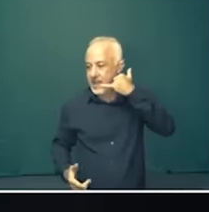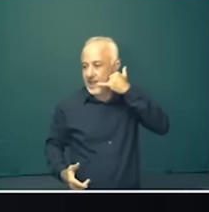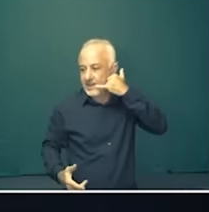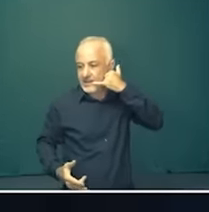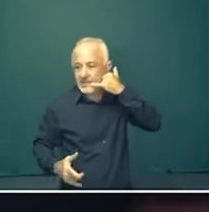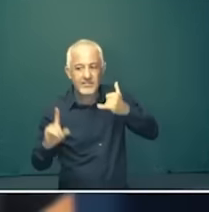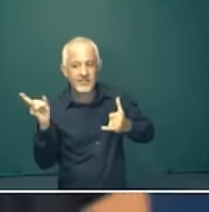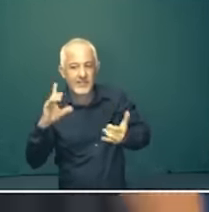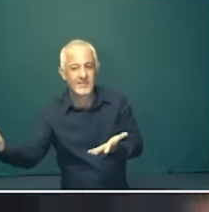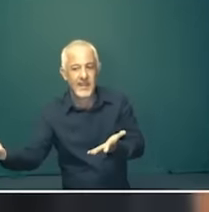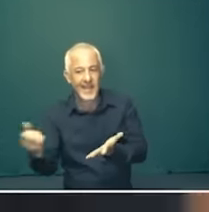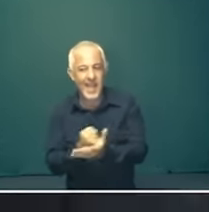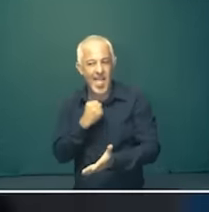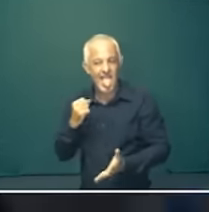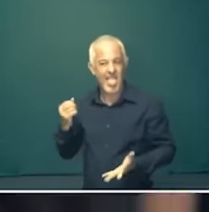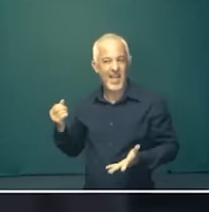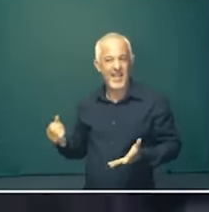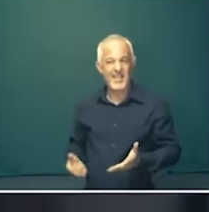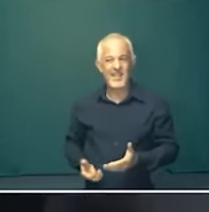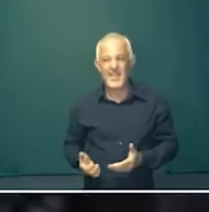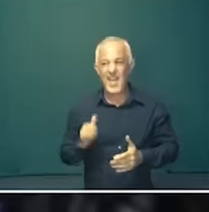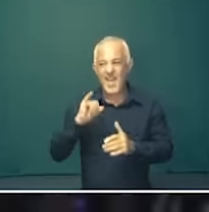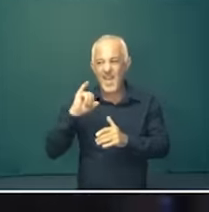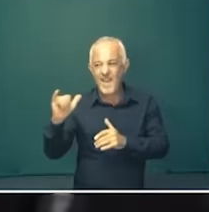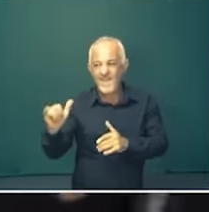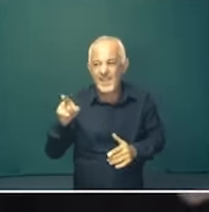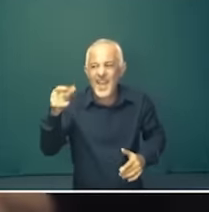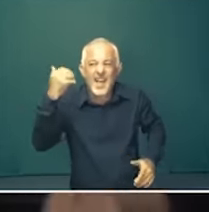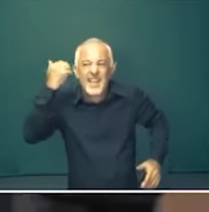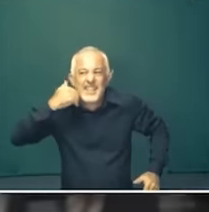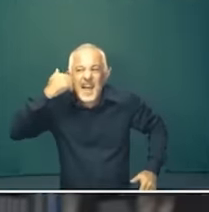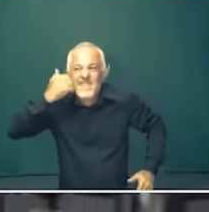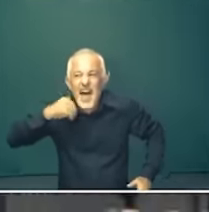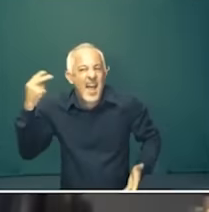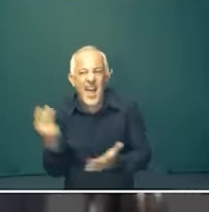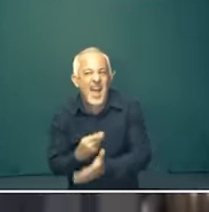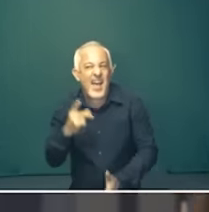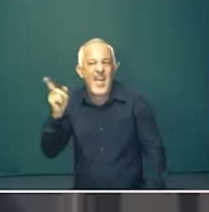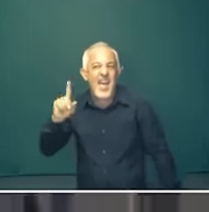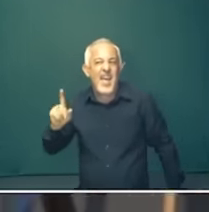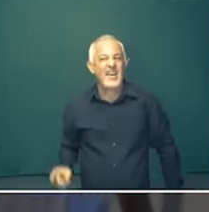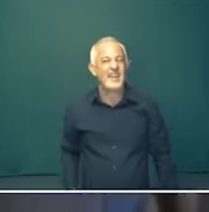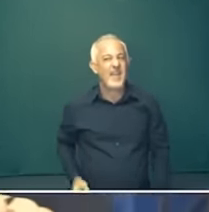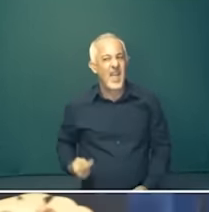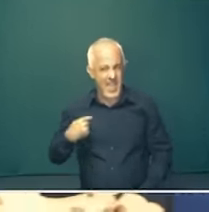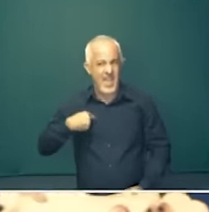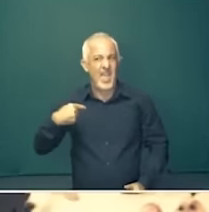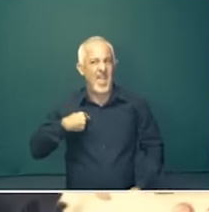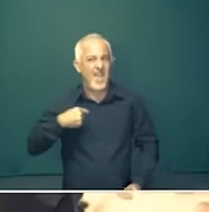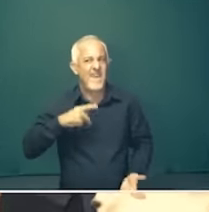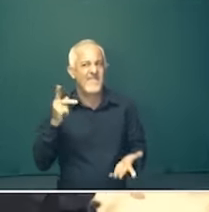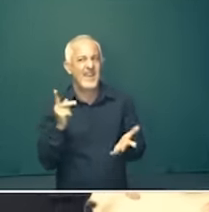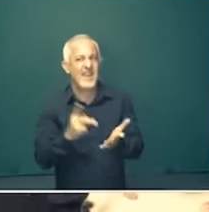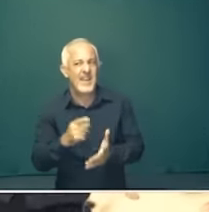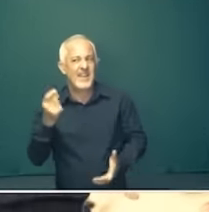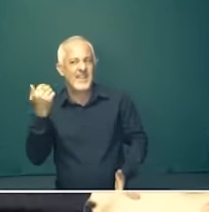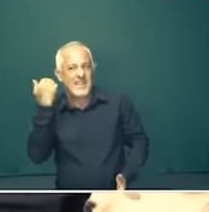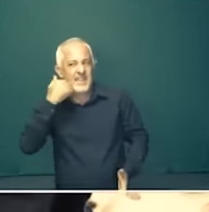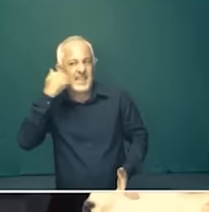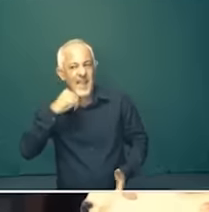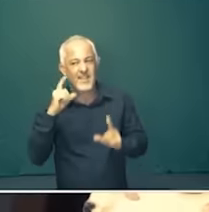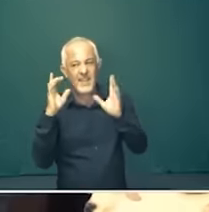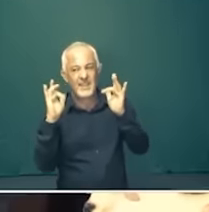você, mas não é pra te pegar, é pra te dizer: assim não vai, não vai. Será que eu sou bandido, mentiroso e